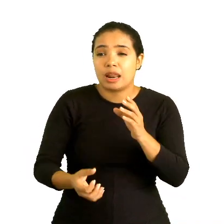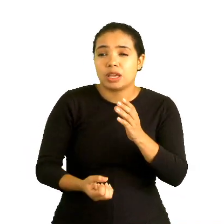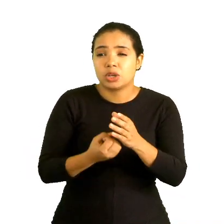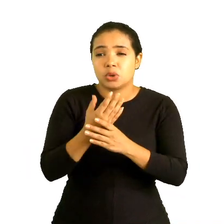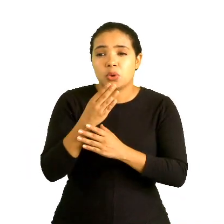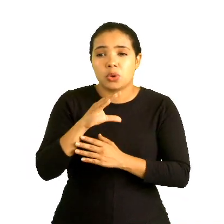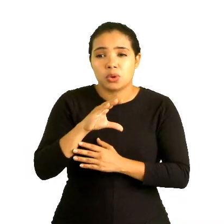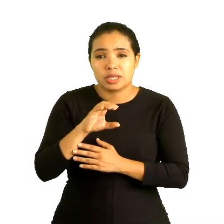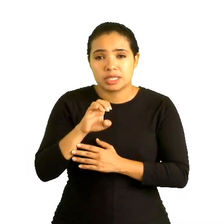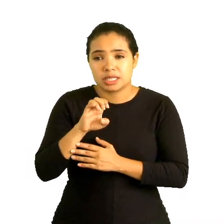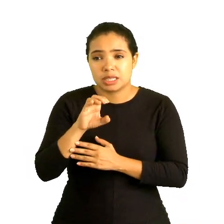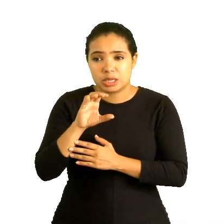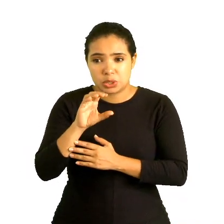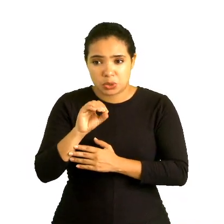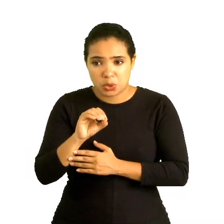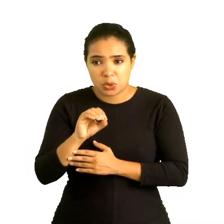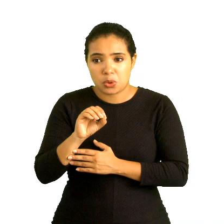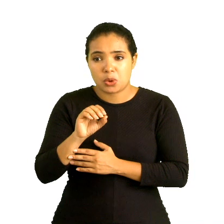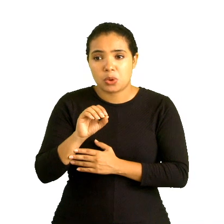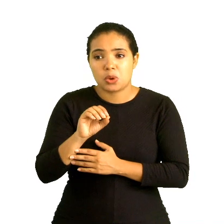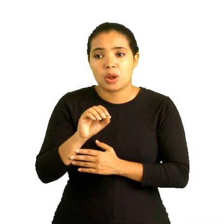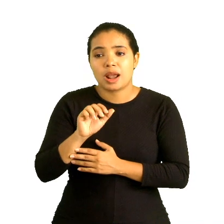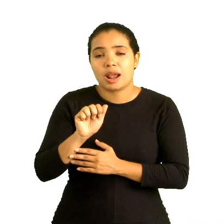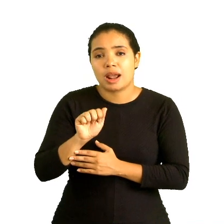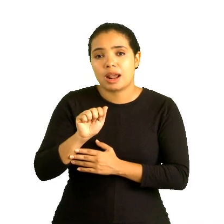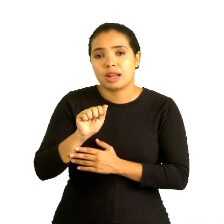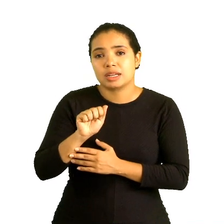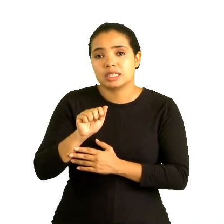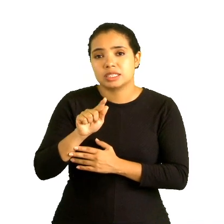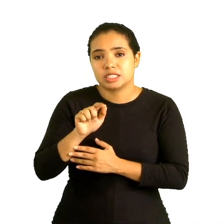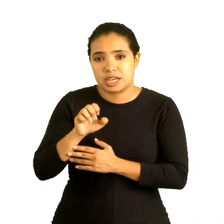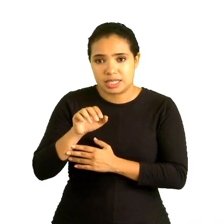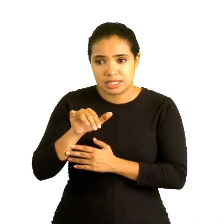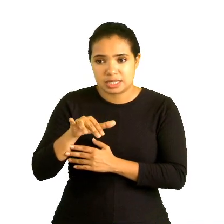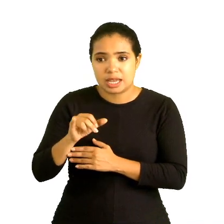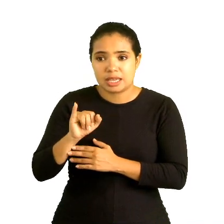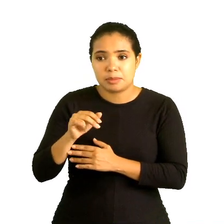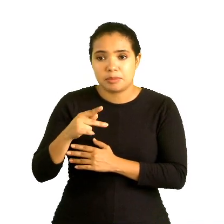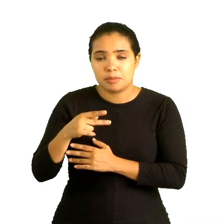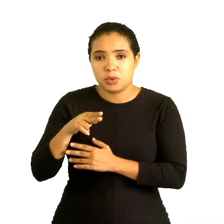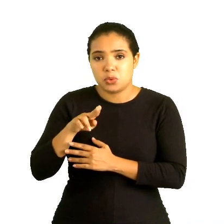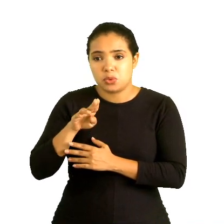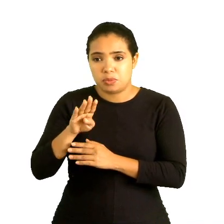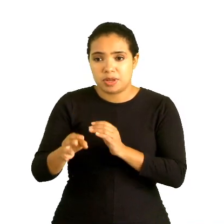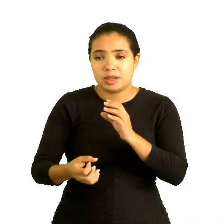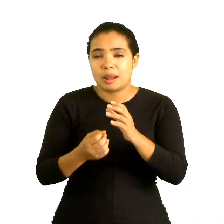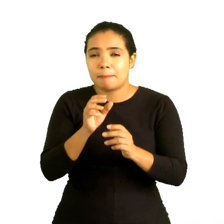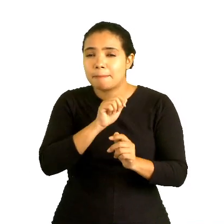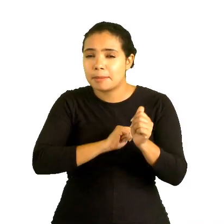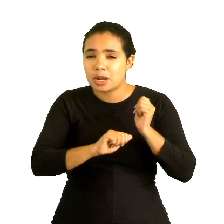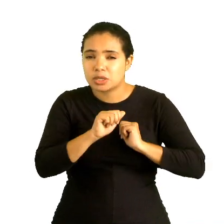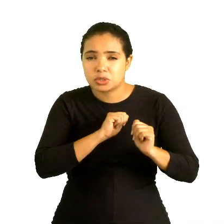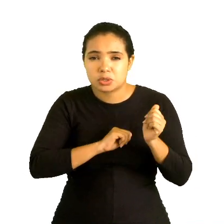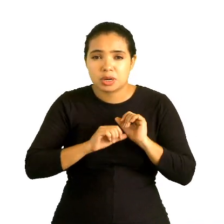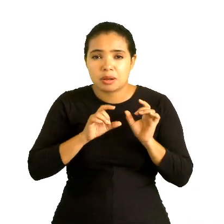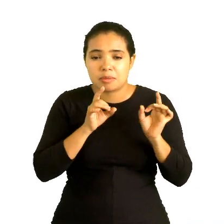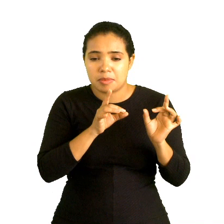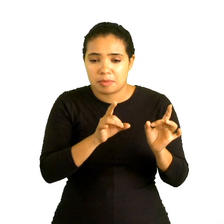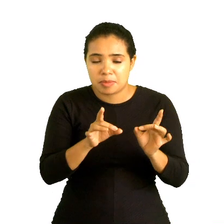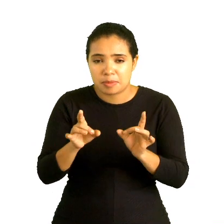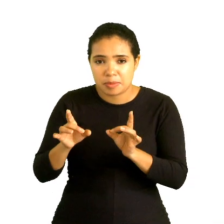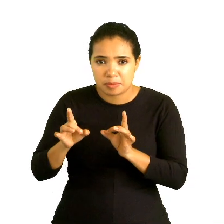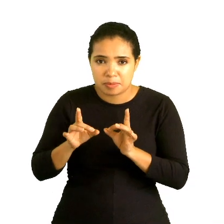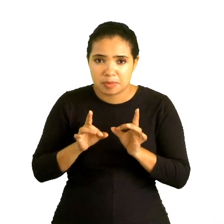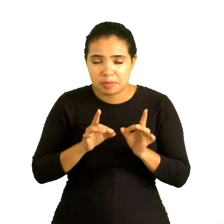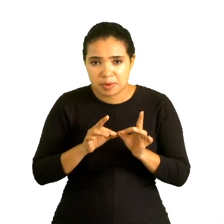Fundadora da agência iPub, é apaixonada por marketing digital. Na entrevista,